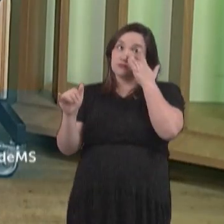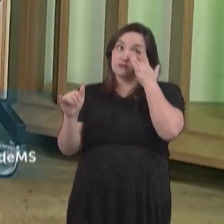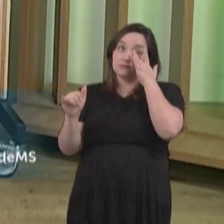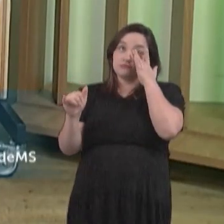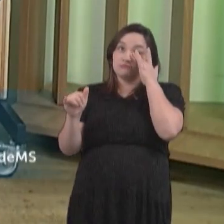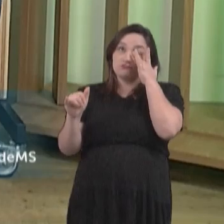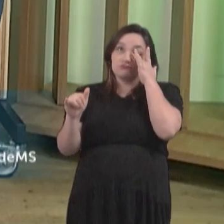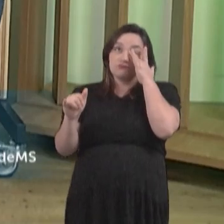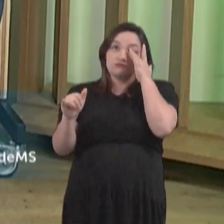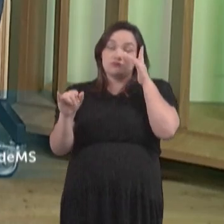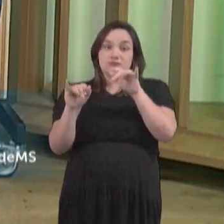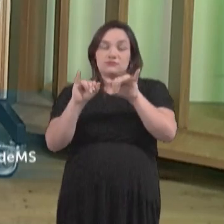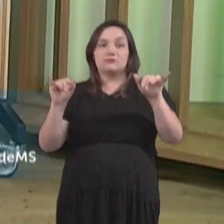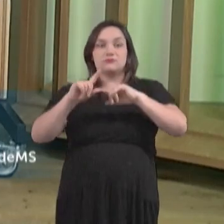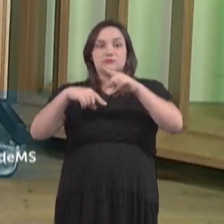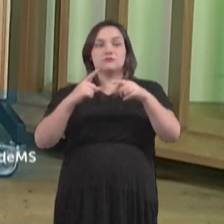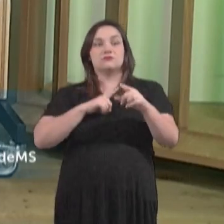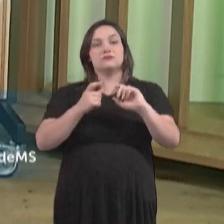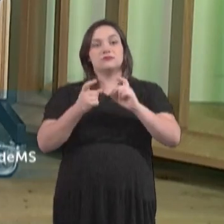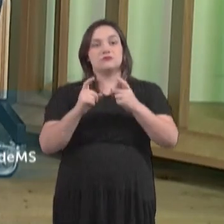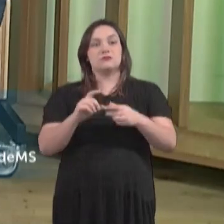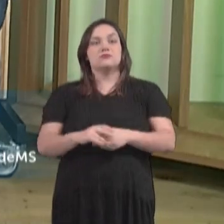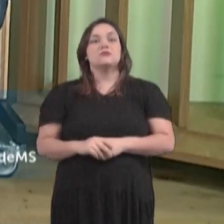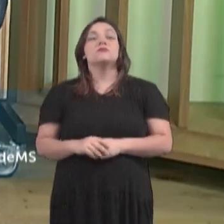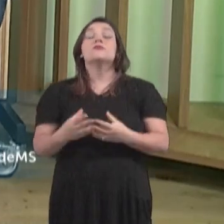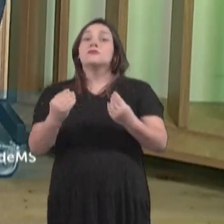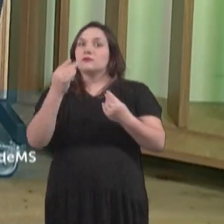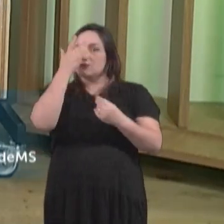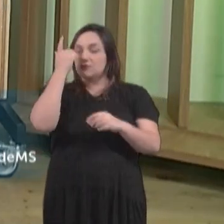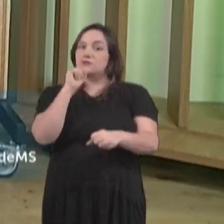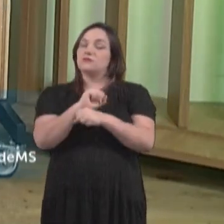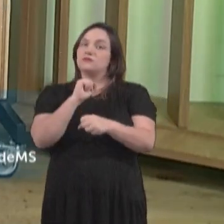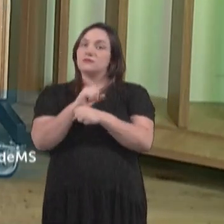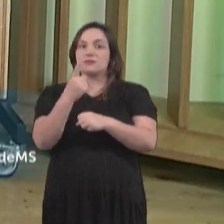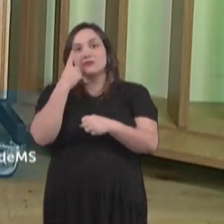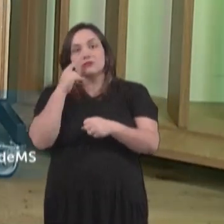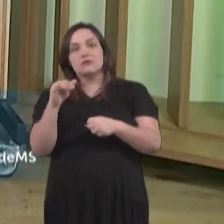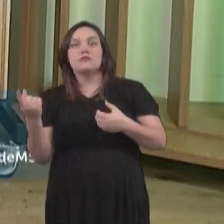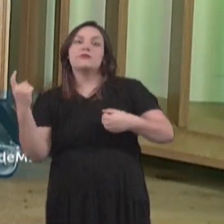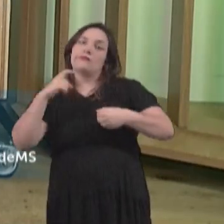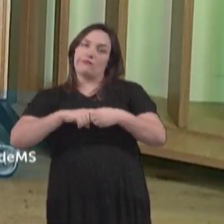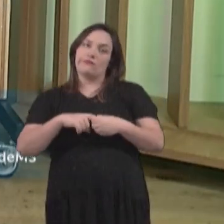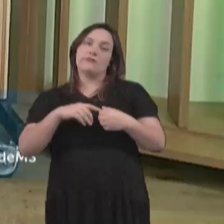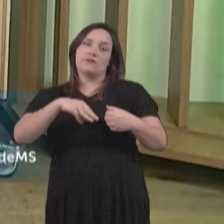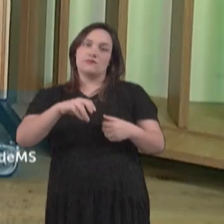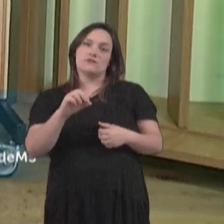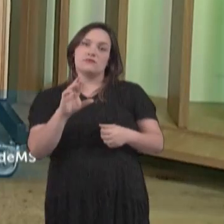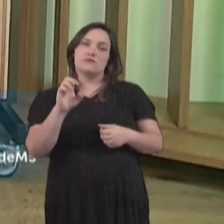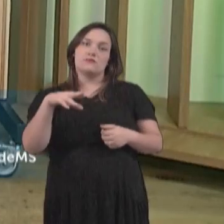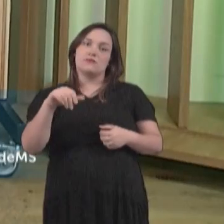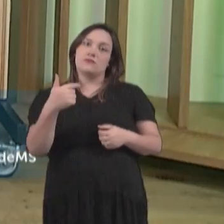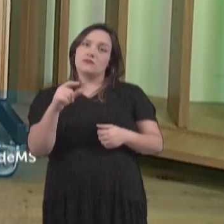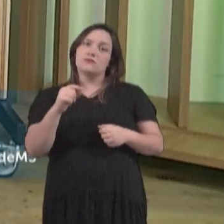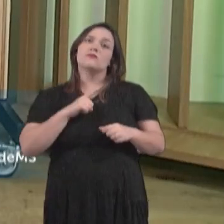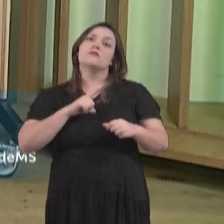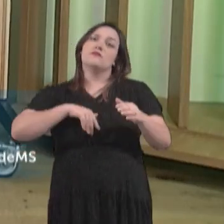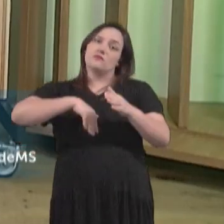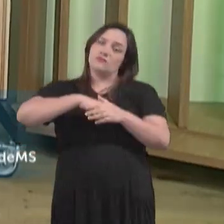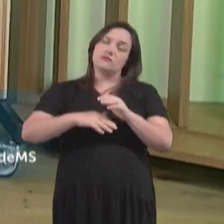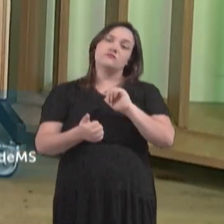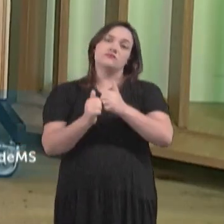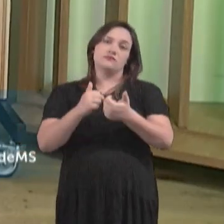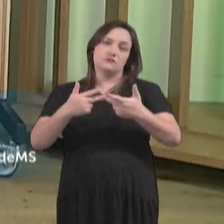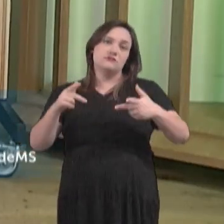e divulgados depois dessa reunião, Thiago. Muita gente esperando, né, o Morenão reaberto, né, recebendo os jogos do